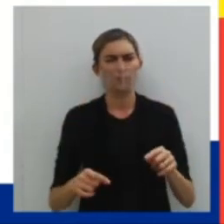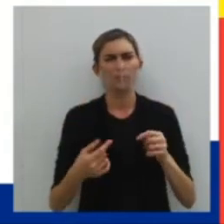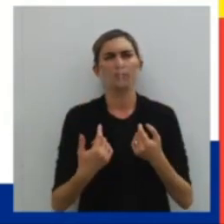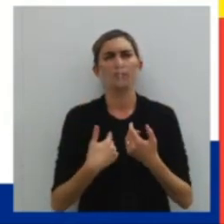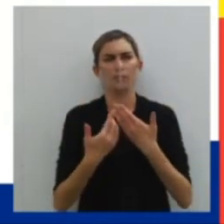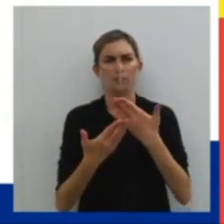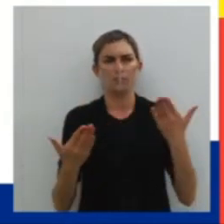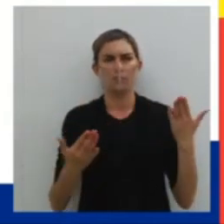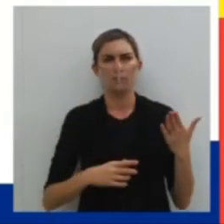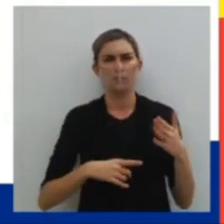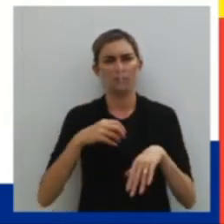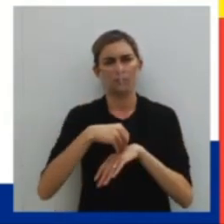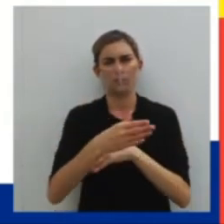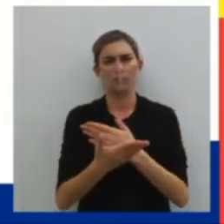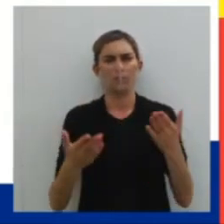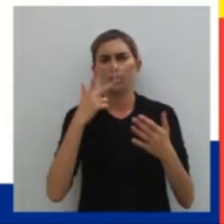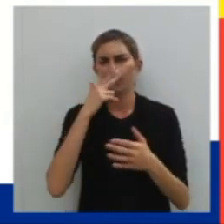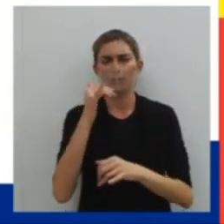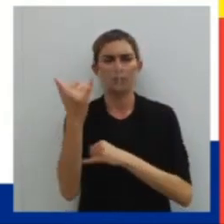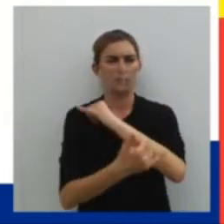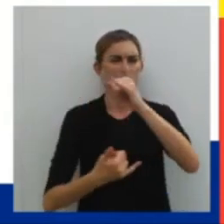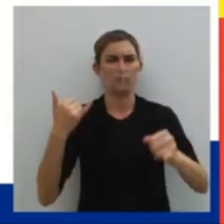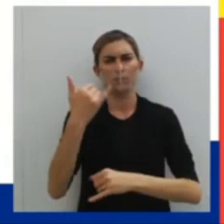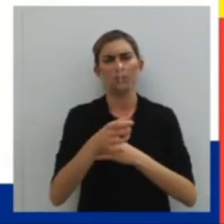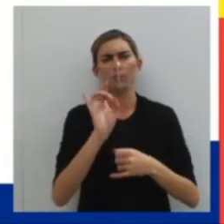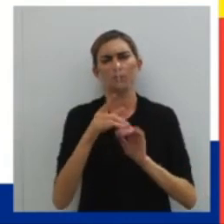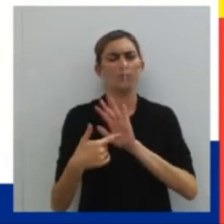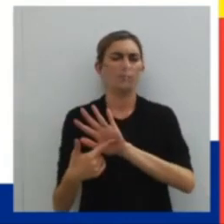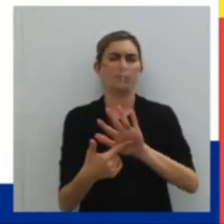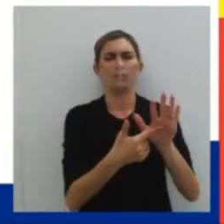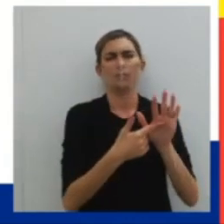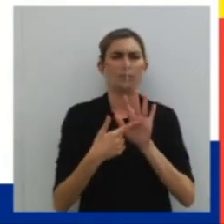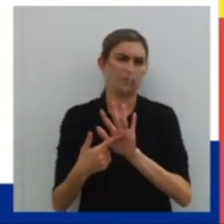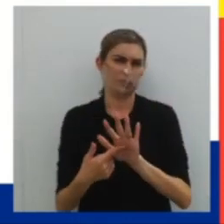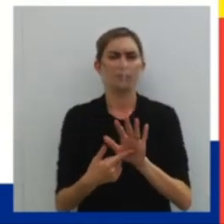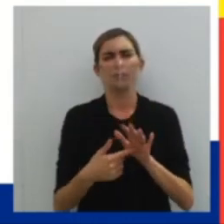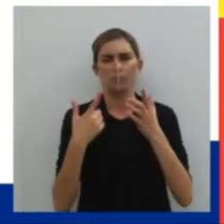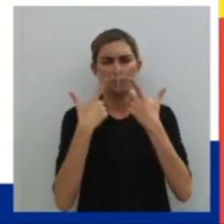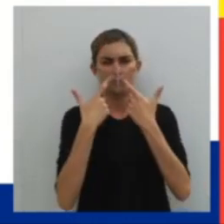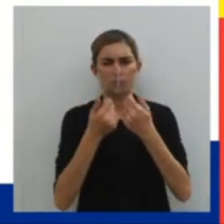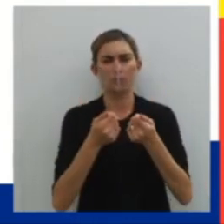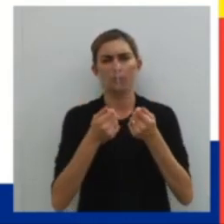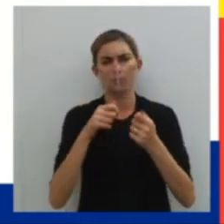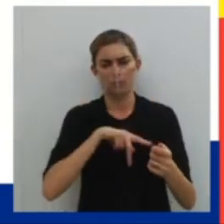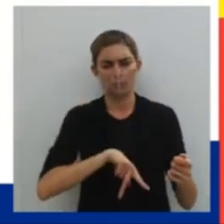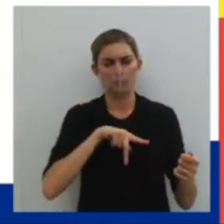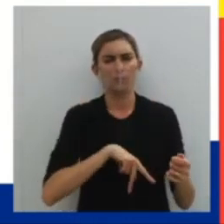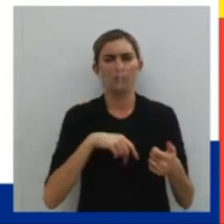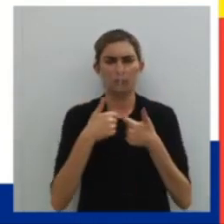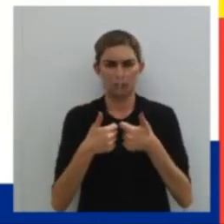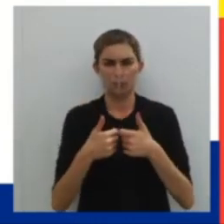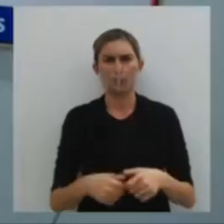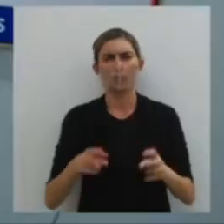cima estão aí trazendo para a gente a mesma informação, só que apresentada no nosso velha língua portuguesa, beleza? Então,